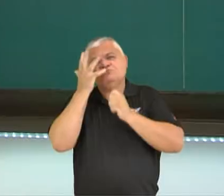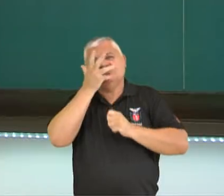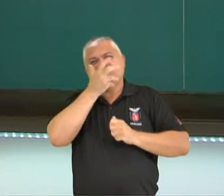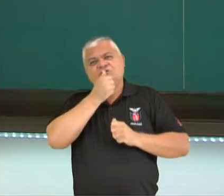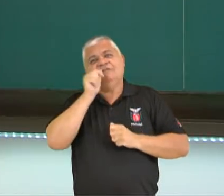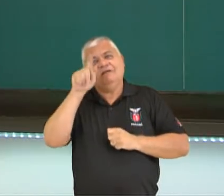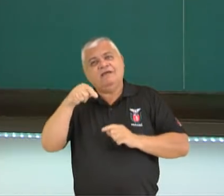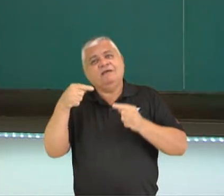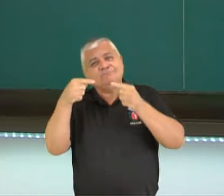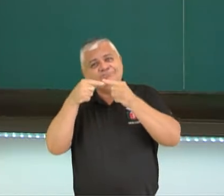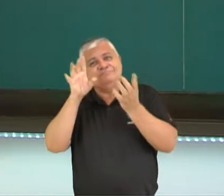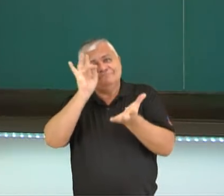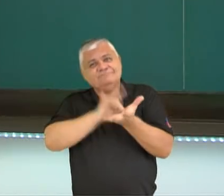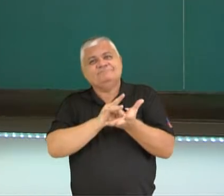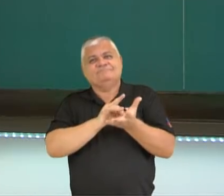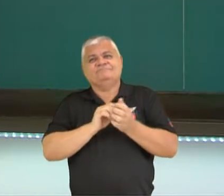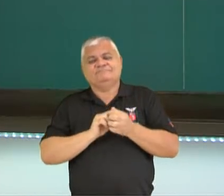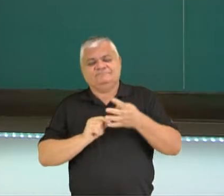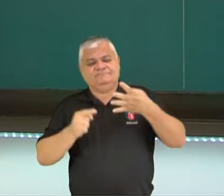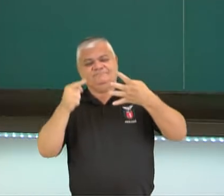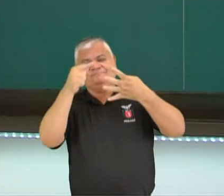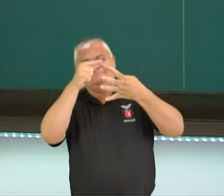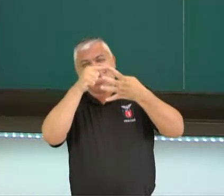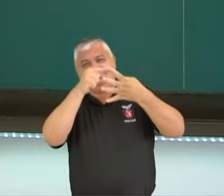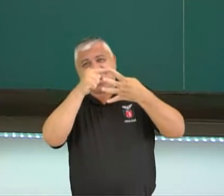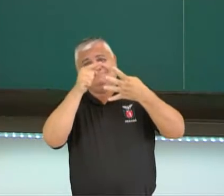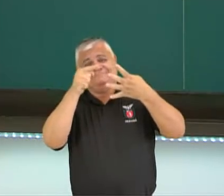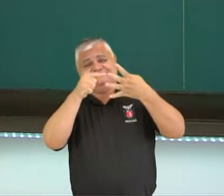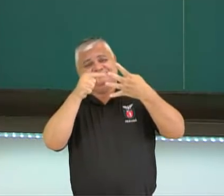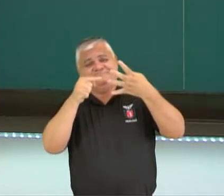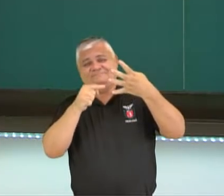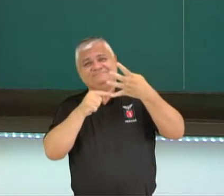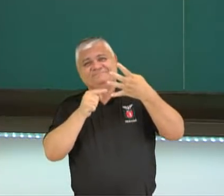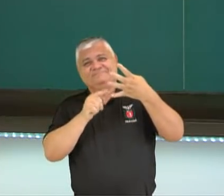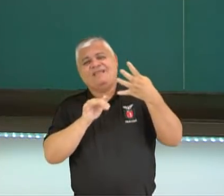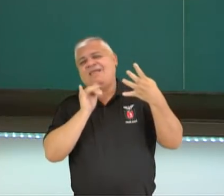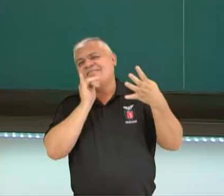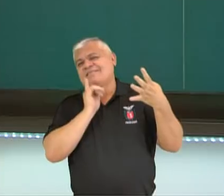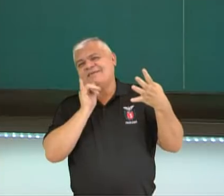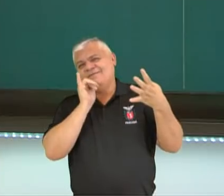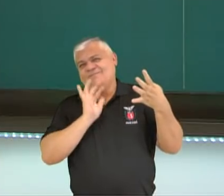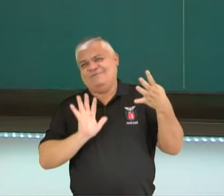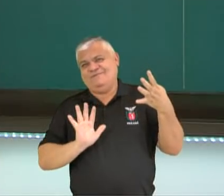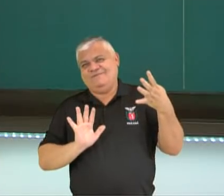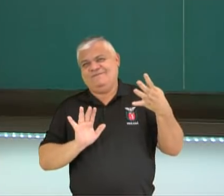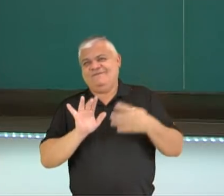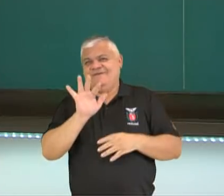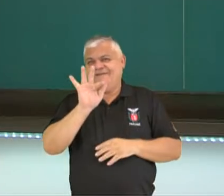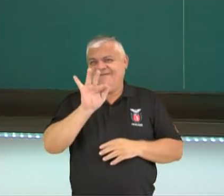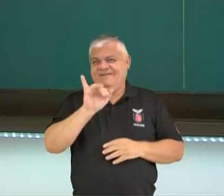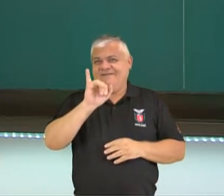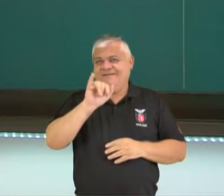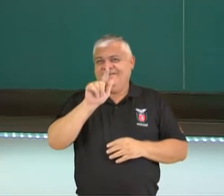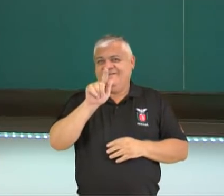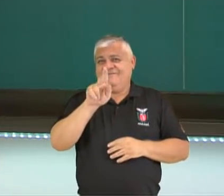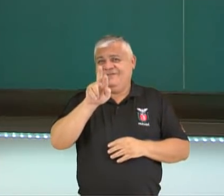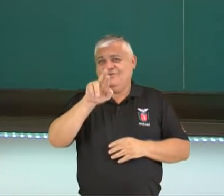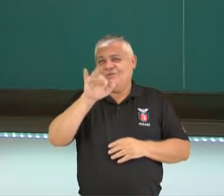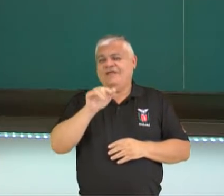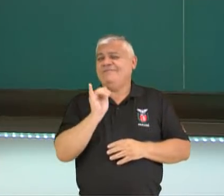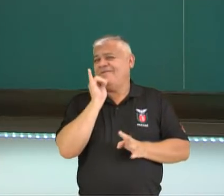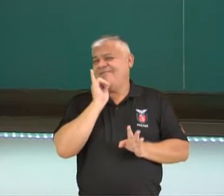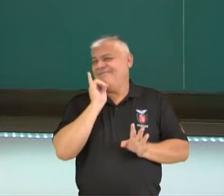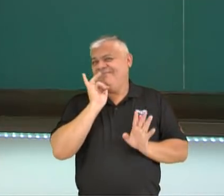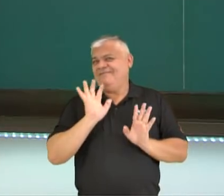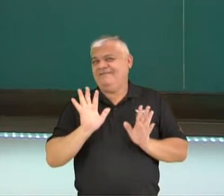é só que tem sentido literal as outras estão em sentido figurado Como que você vai carregar papai no bolso um